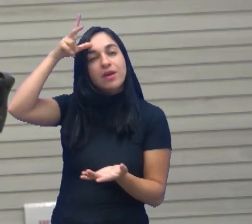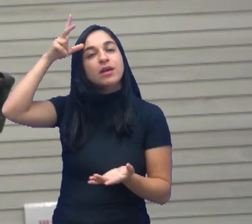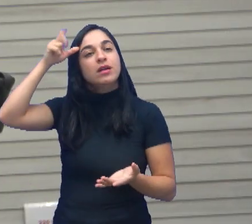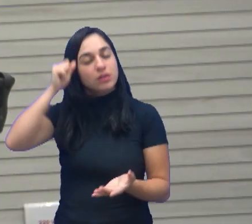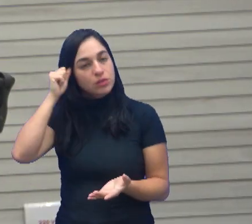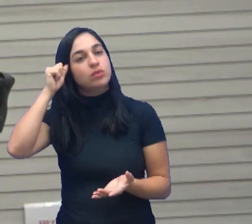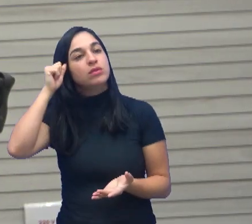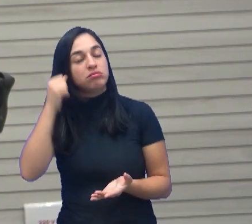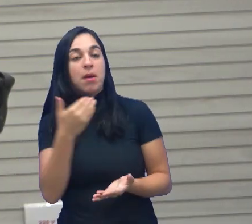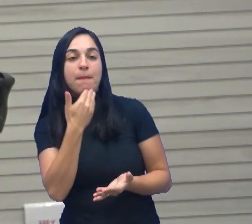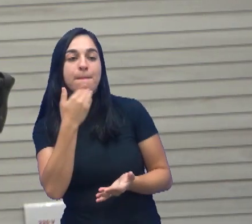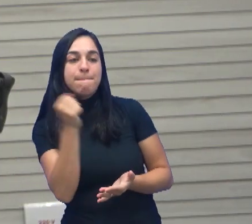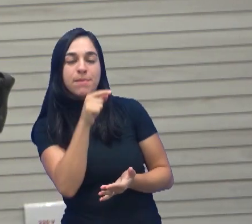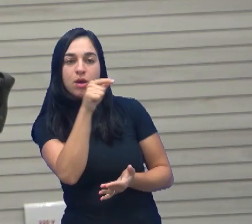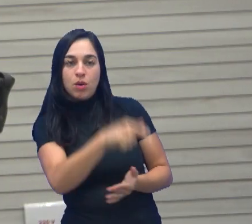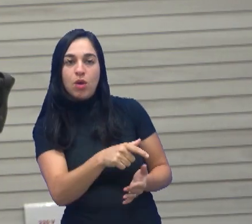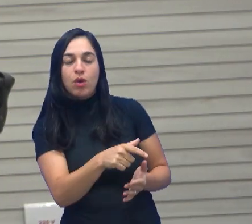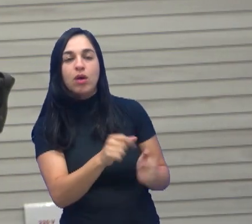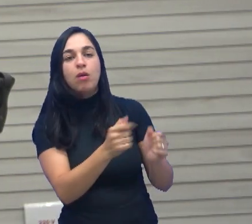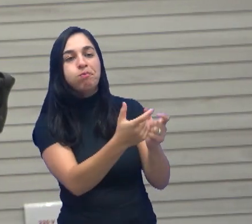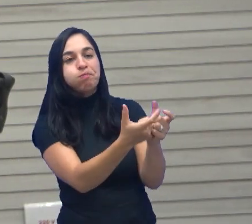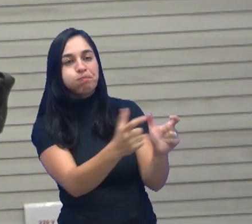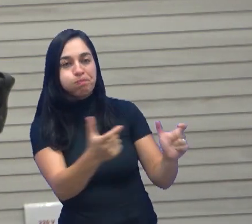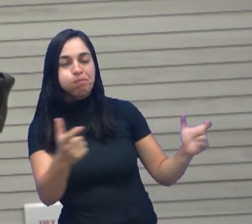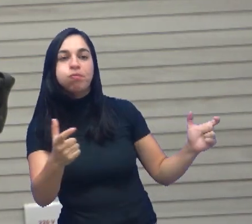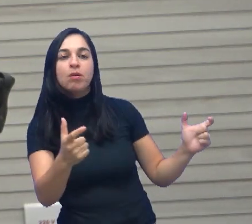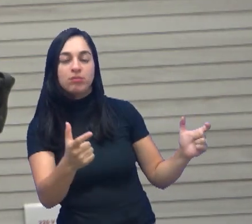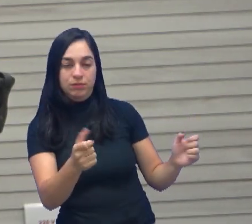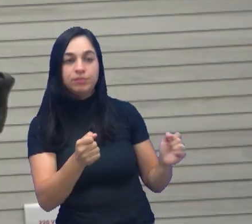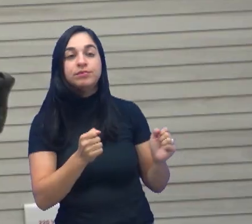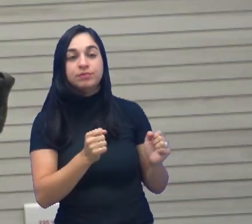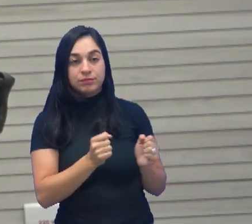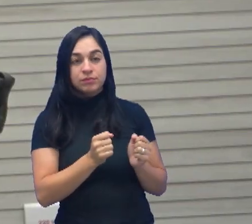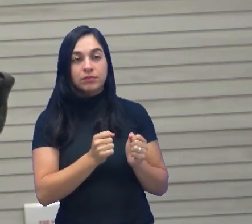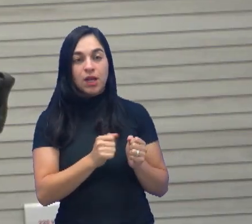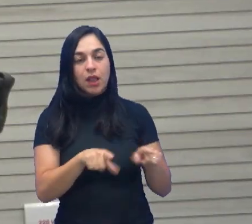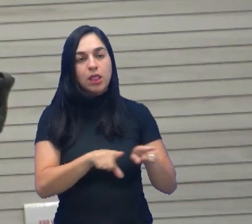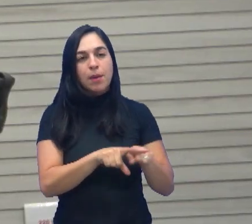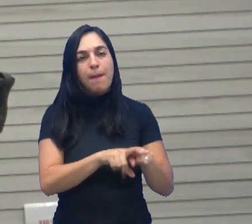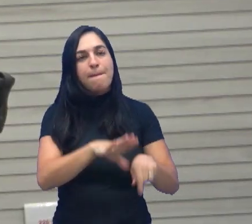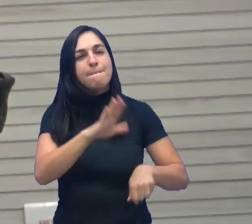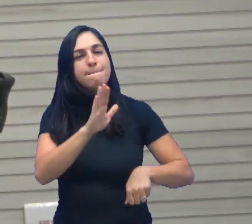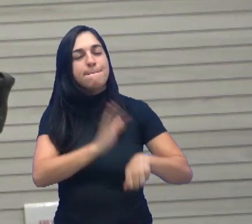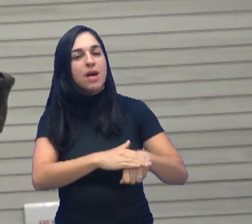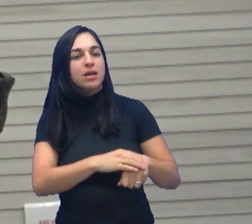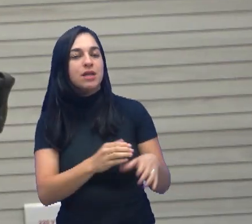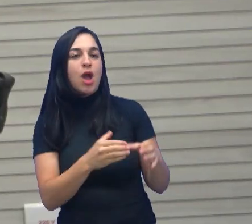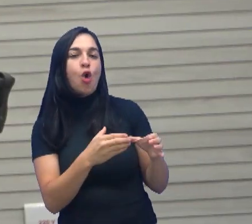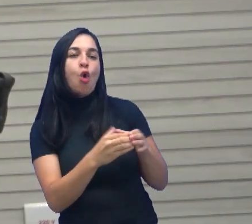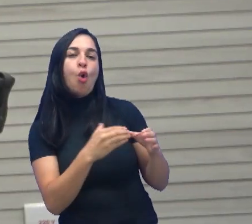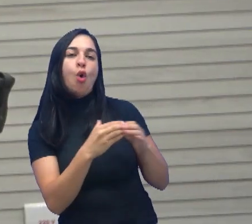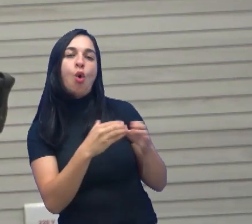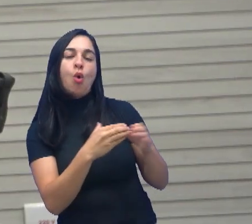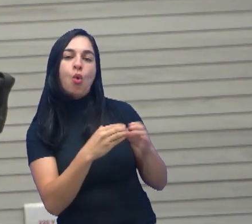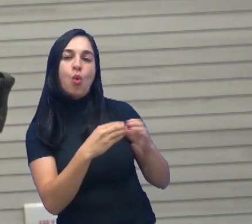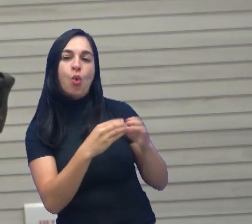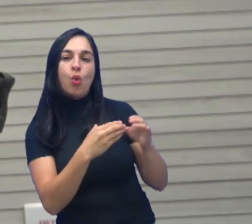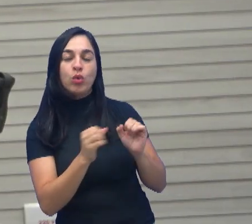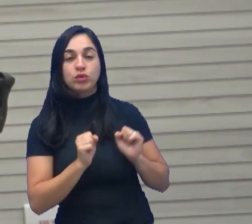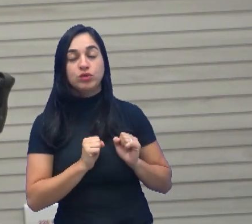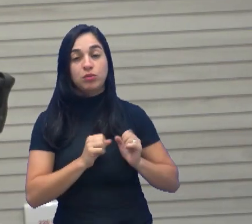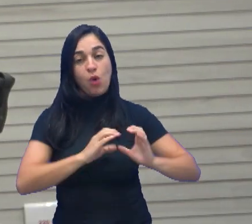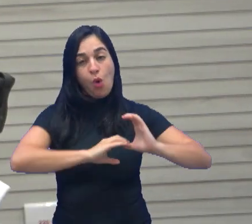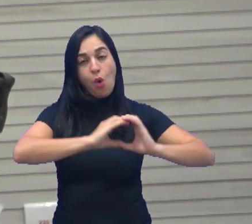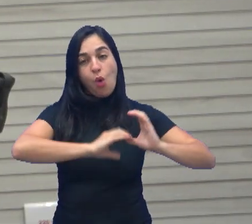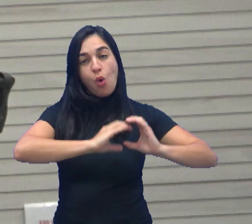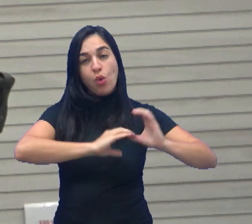né, dos guardas municipais, mais concurso público, os novos guardas que possam aí